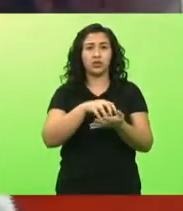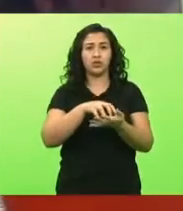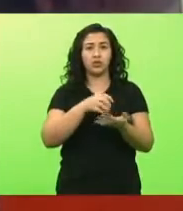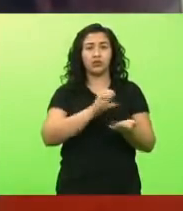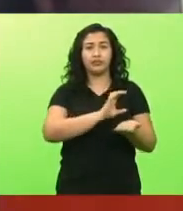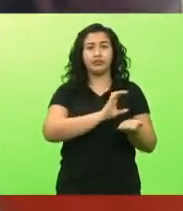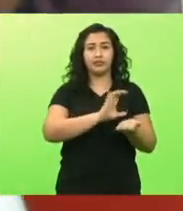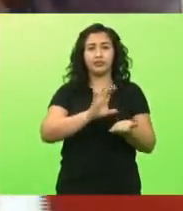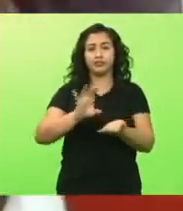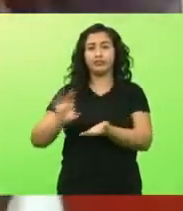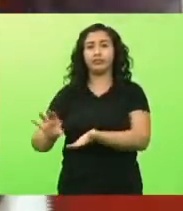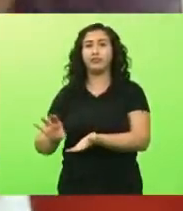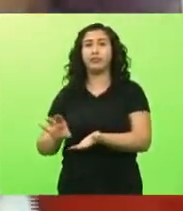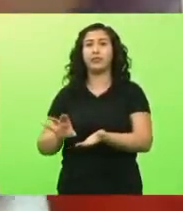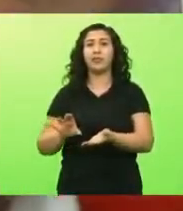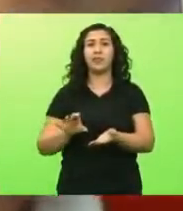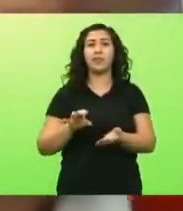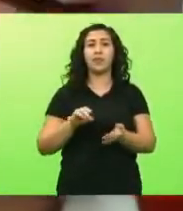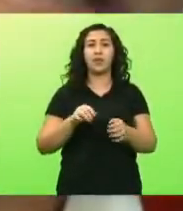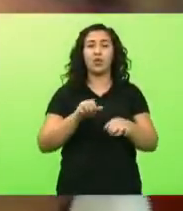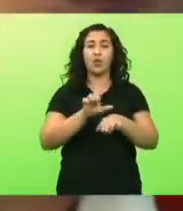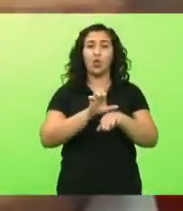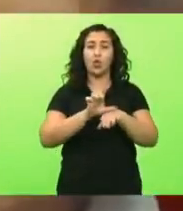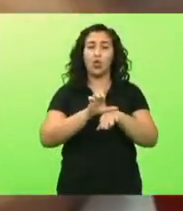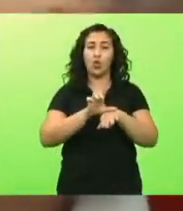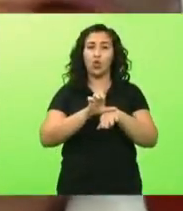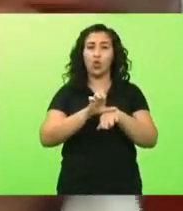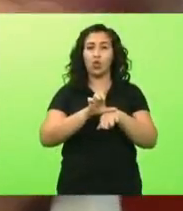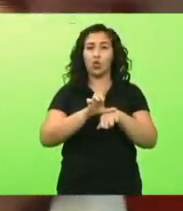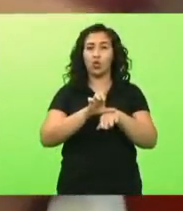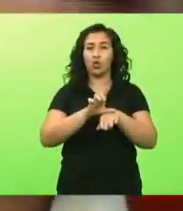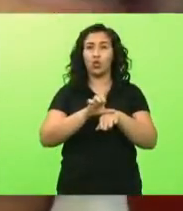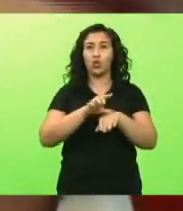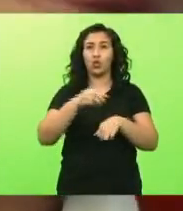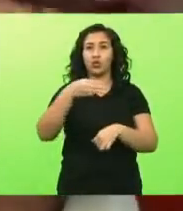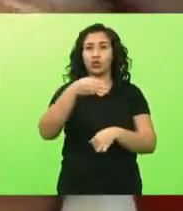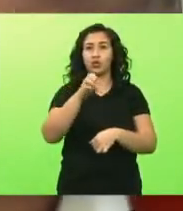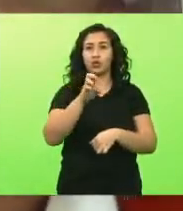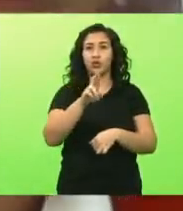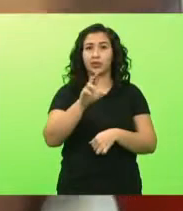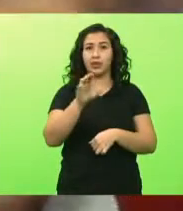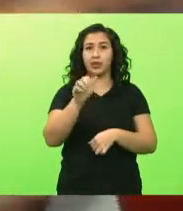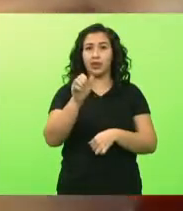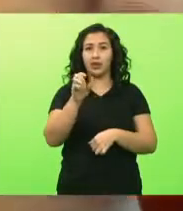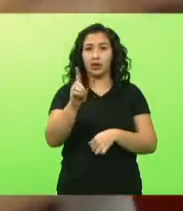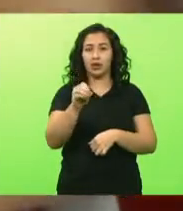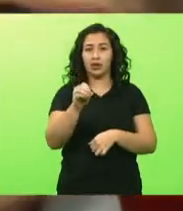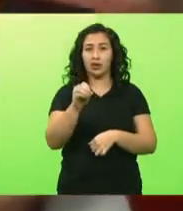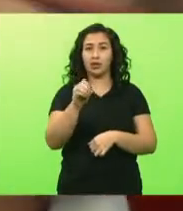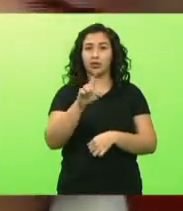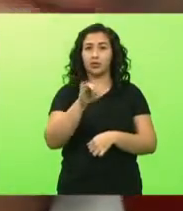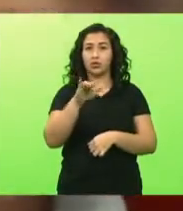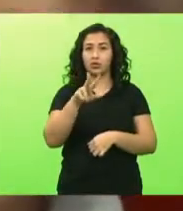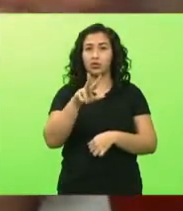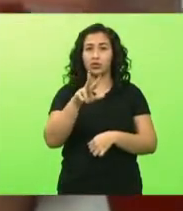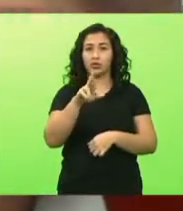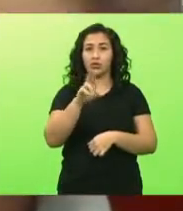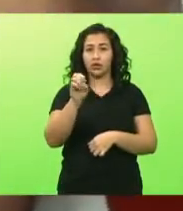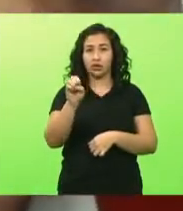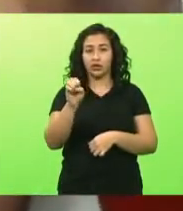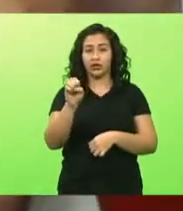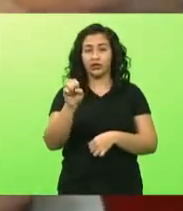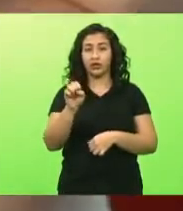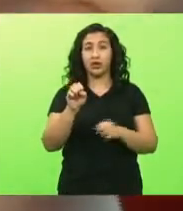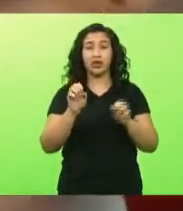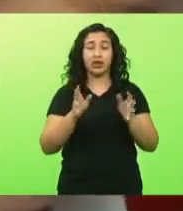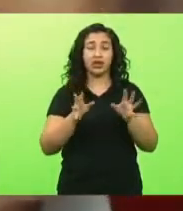Livre no município. Já estava tudo certo, senhor presidente, no Rio Grande do Sul, mas a empresa mandou parar tudo. A preferência